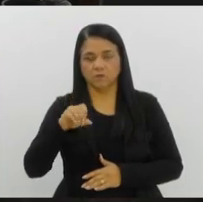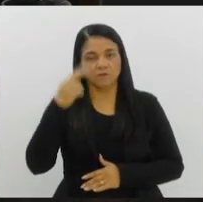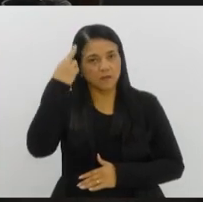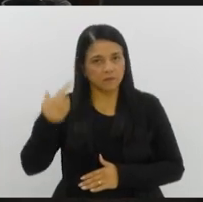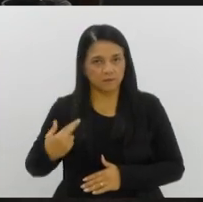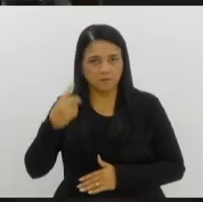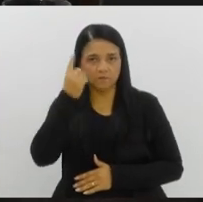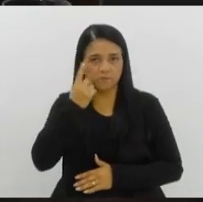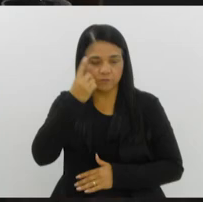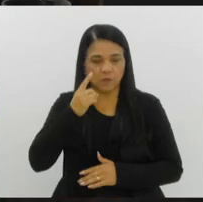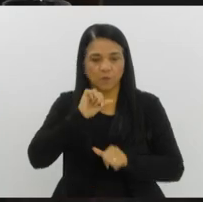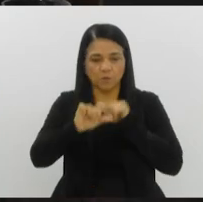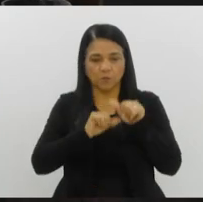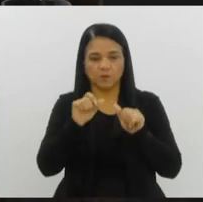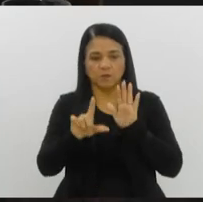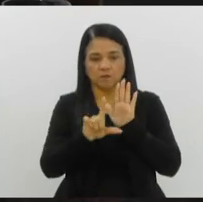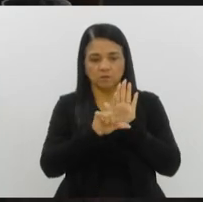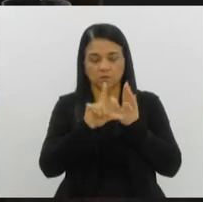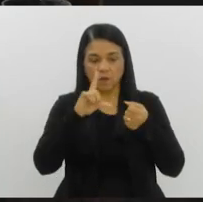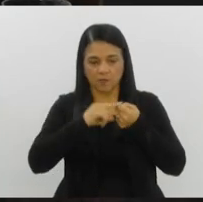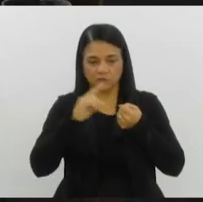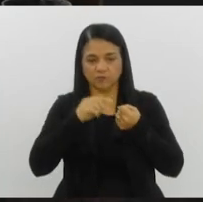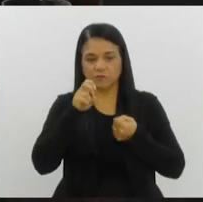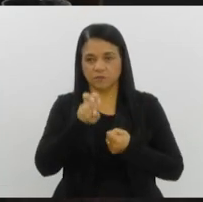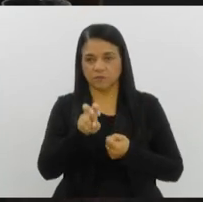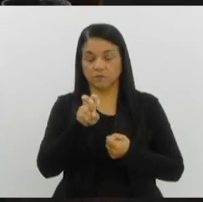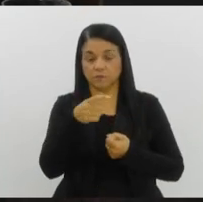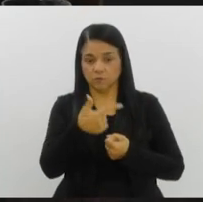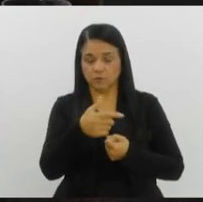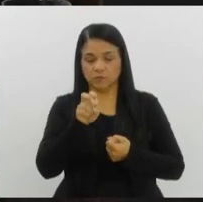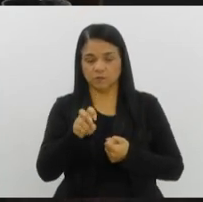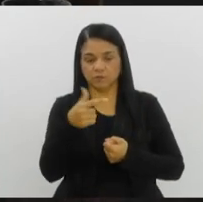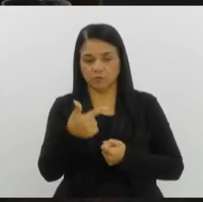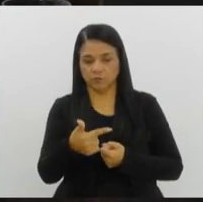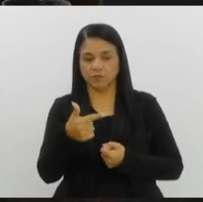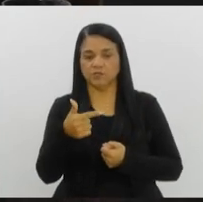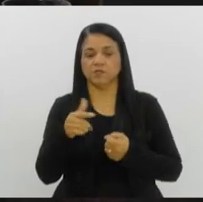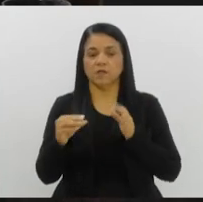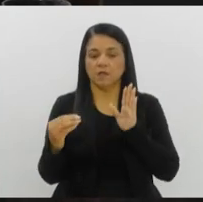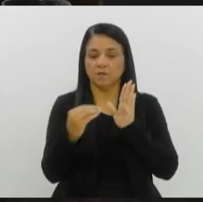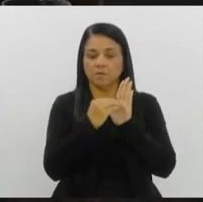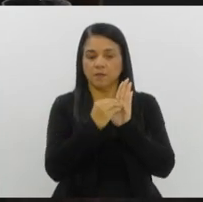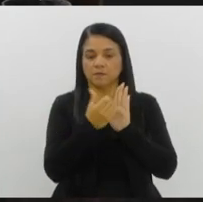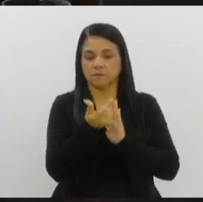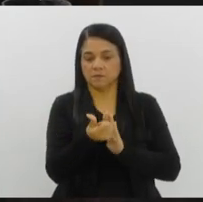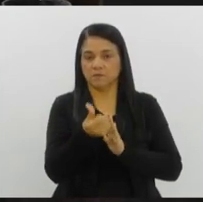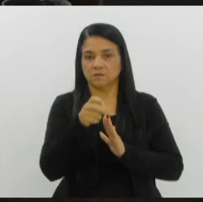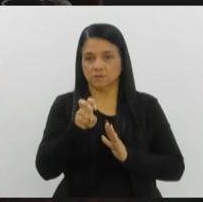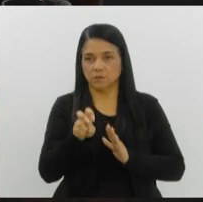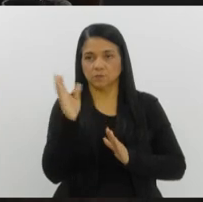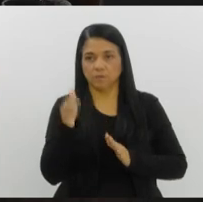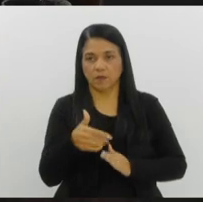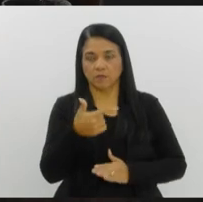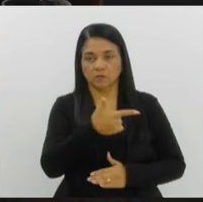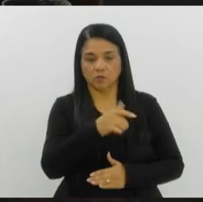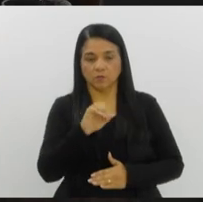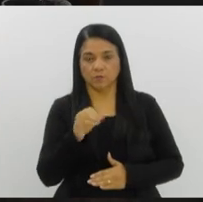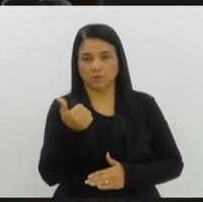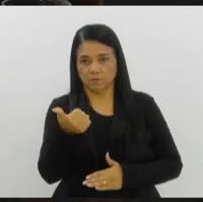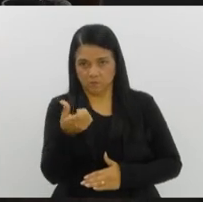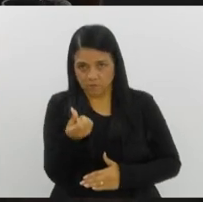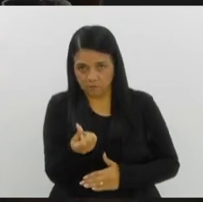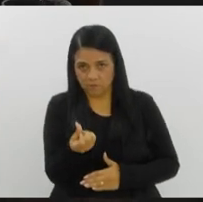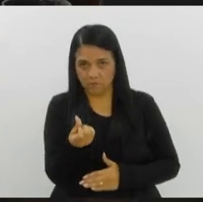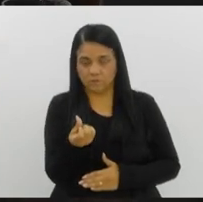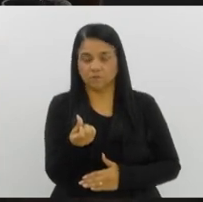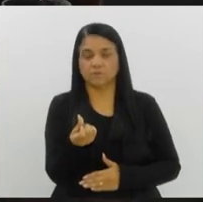altera o artigo 252 do Regimento Interno da Assembleia Legislativa do Estado do Rio de Janeiro, regulamentando a emenda constitucional número